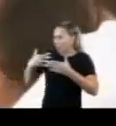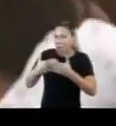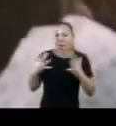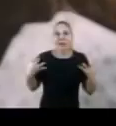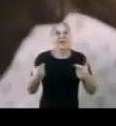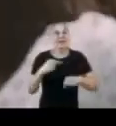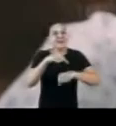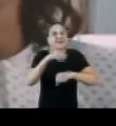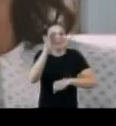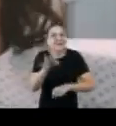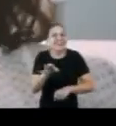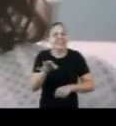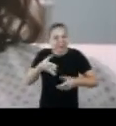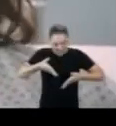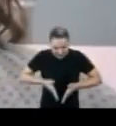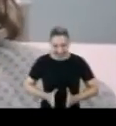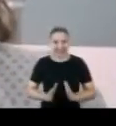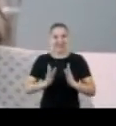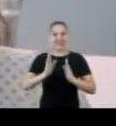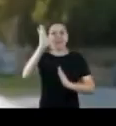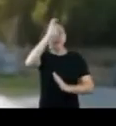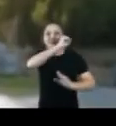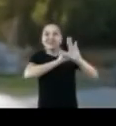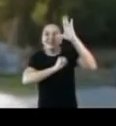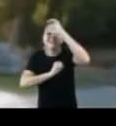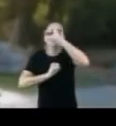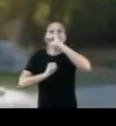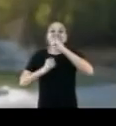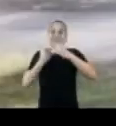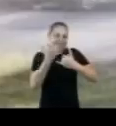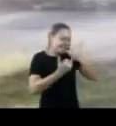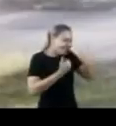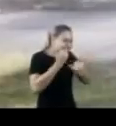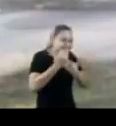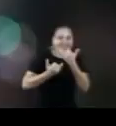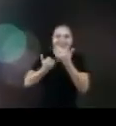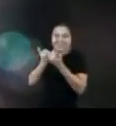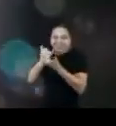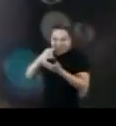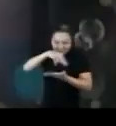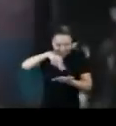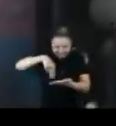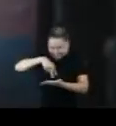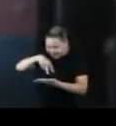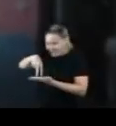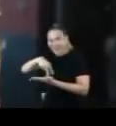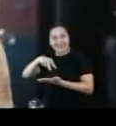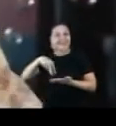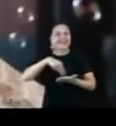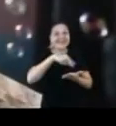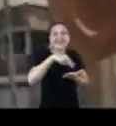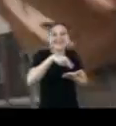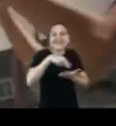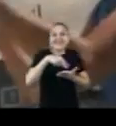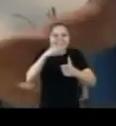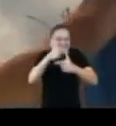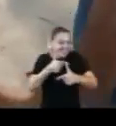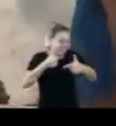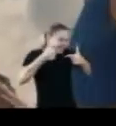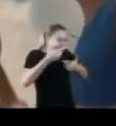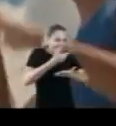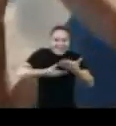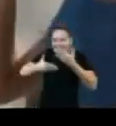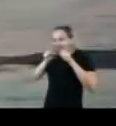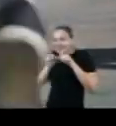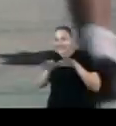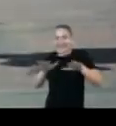Tudo tem seu tempo. Existe o tempo de nascer, tempo de aprender, tempo de brincar e tempo de dançar. Tempo de